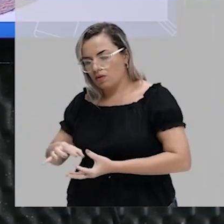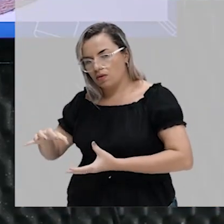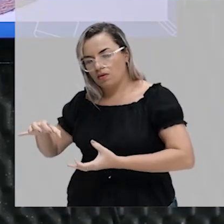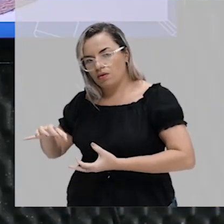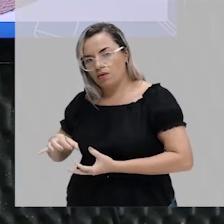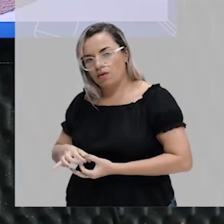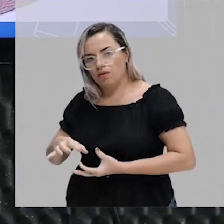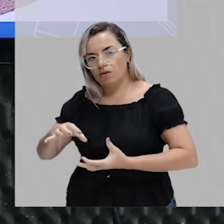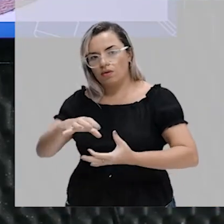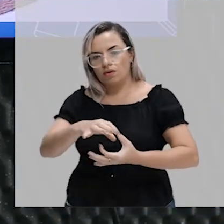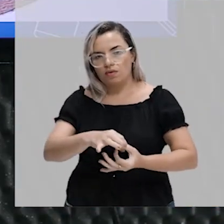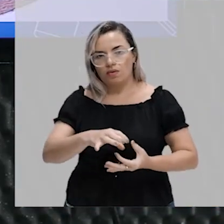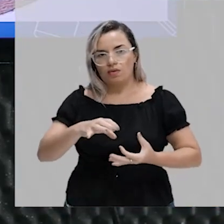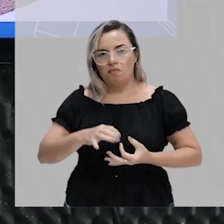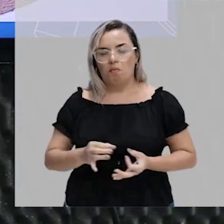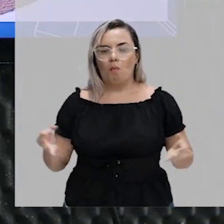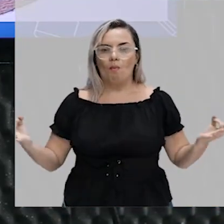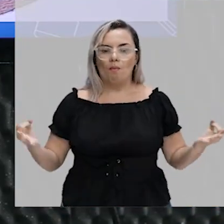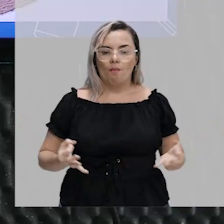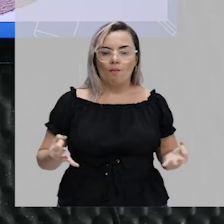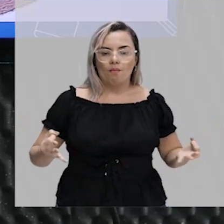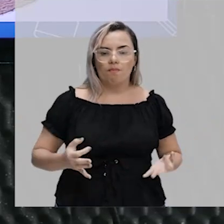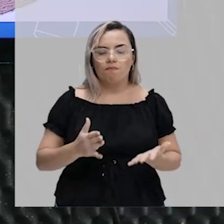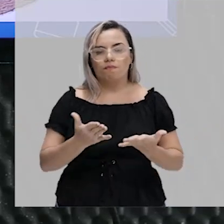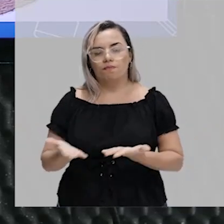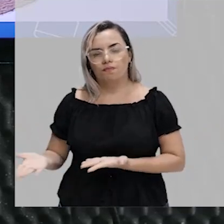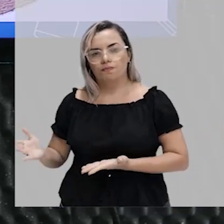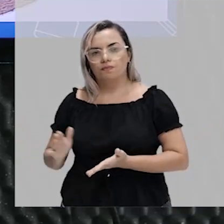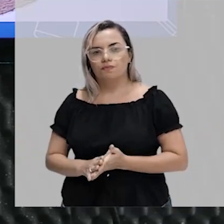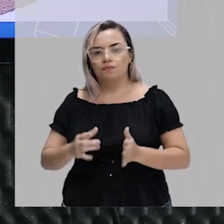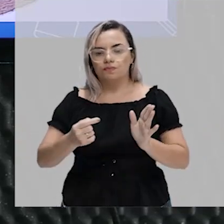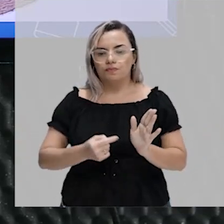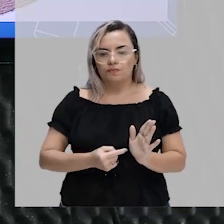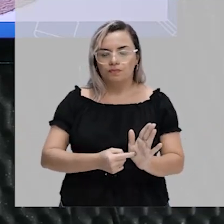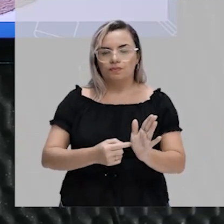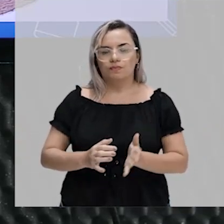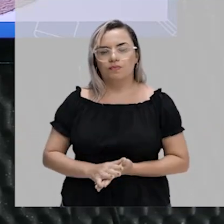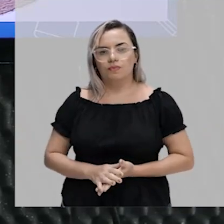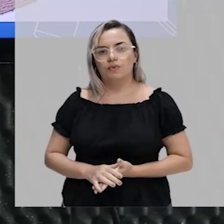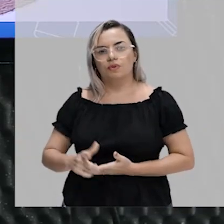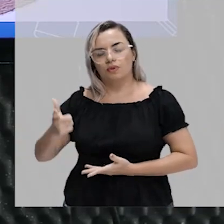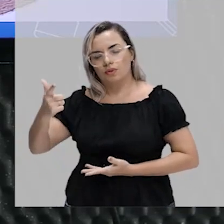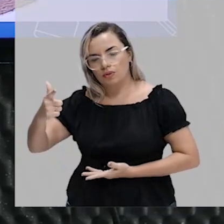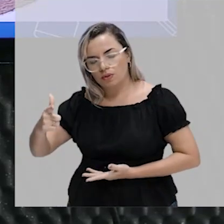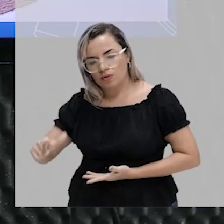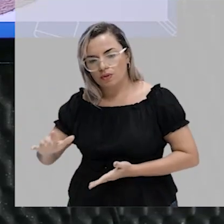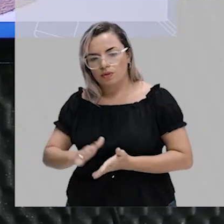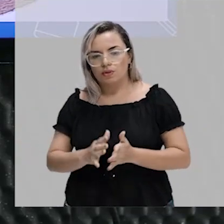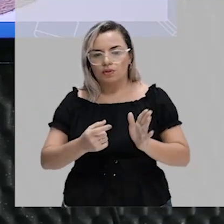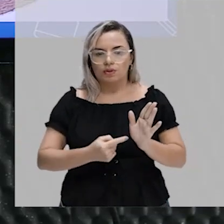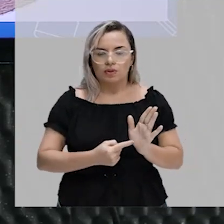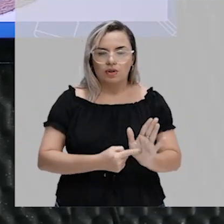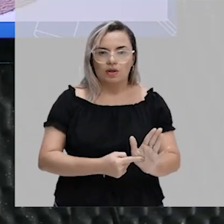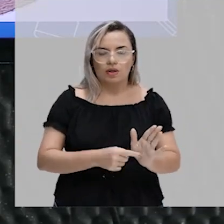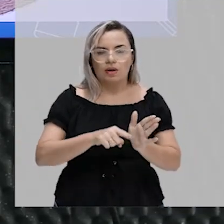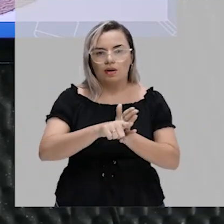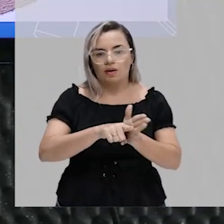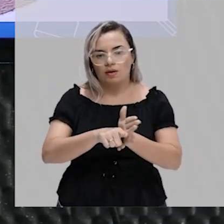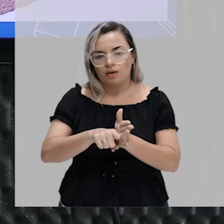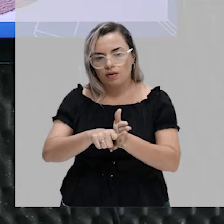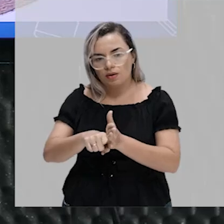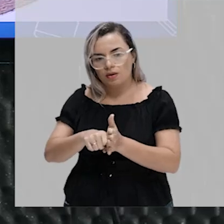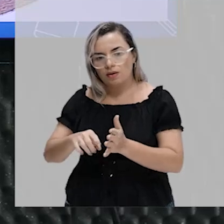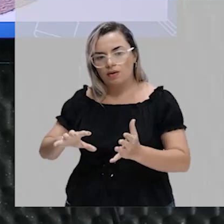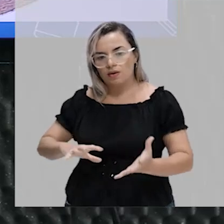esses continentes têm um encaixe perfeito, mostrando novamente que o argumento da